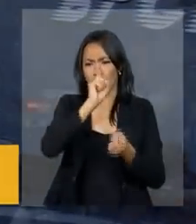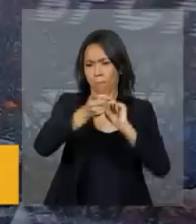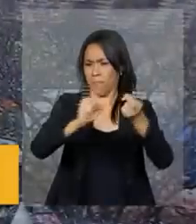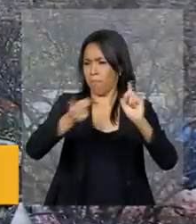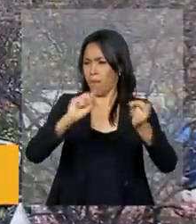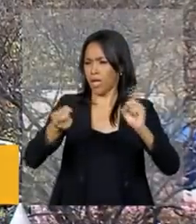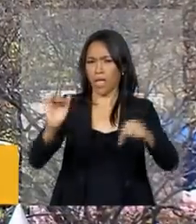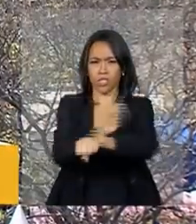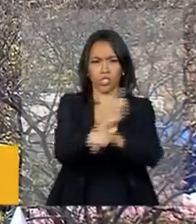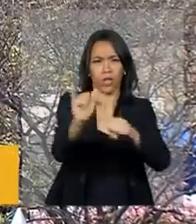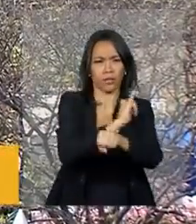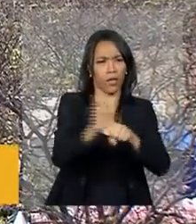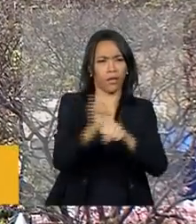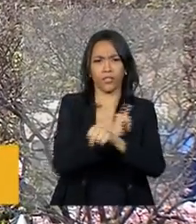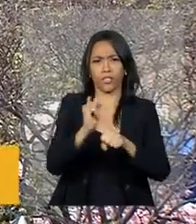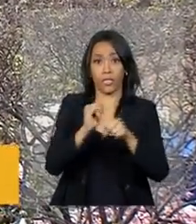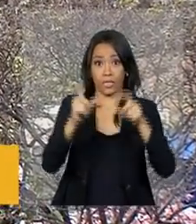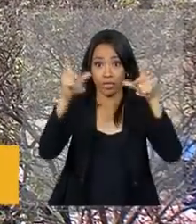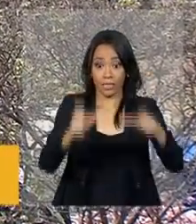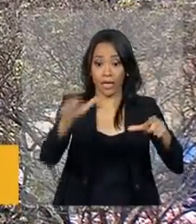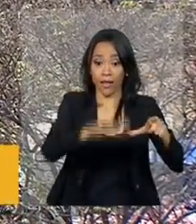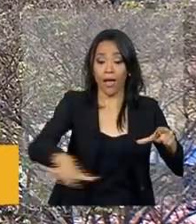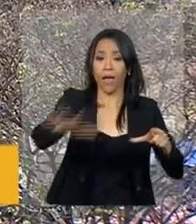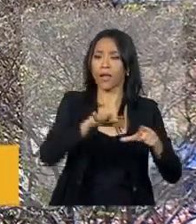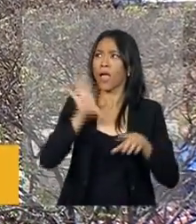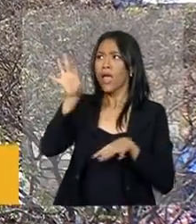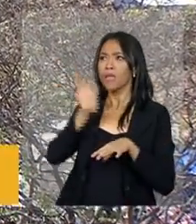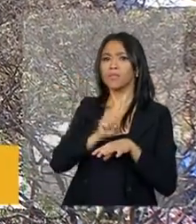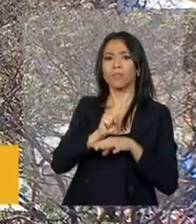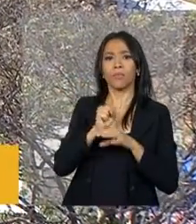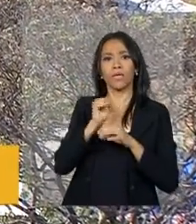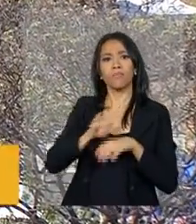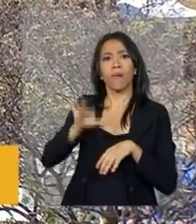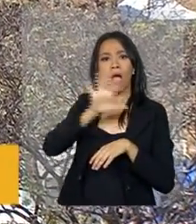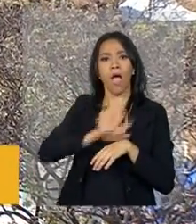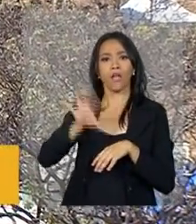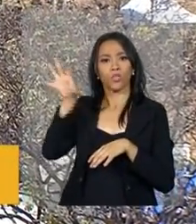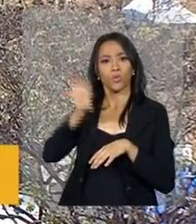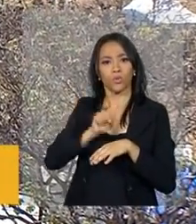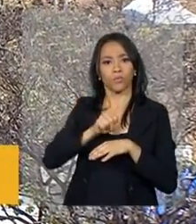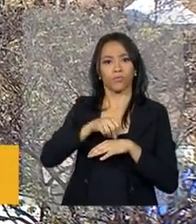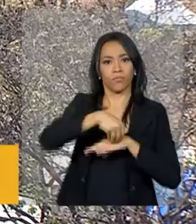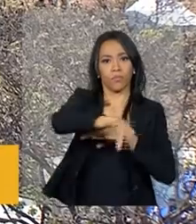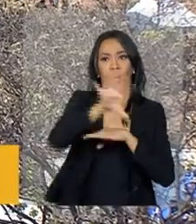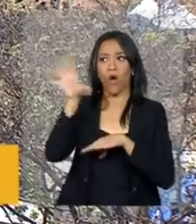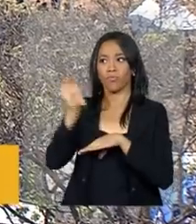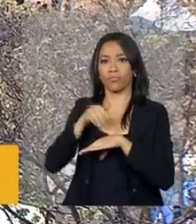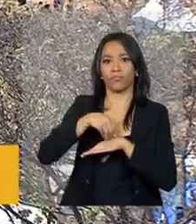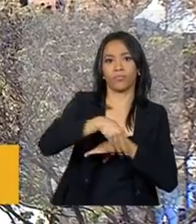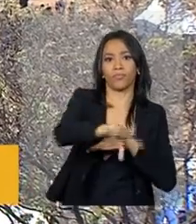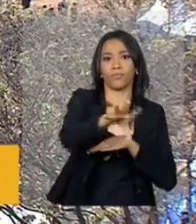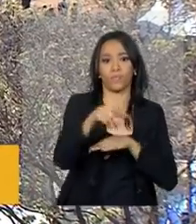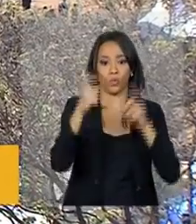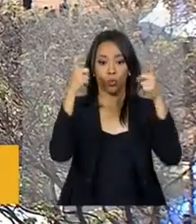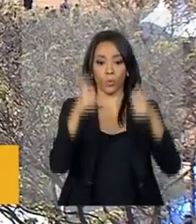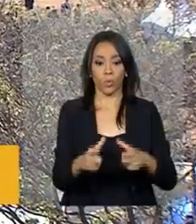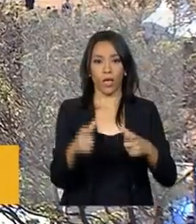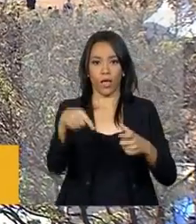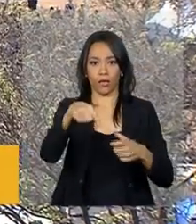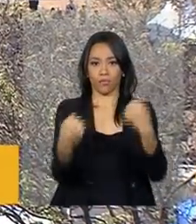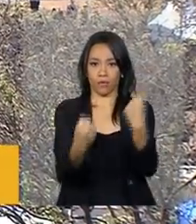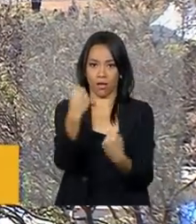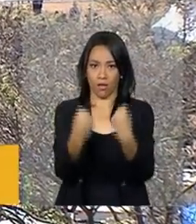área de responsabilidade. Inclusive receber imagens de outras áreas onde está tudo acontecendo. Você centraliza tudo em uma unidade móvel, né?